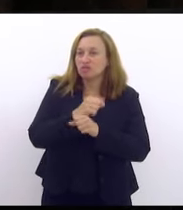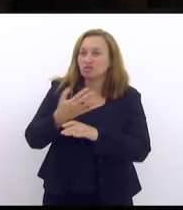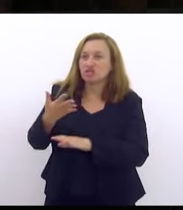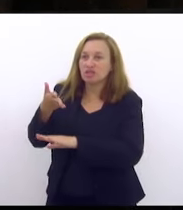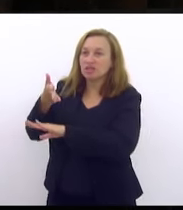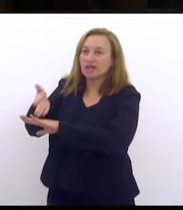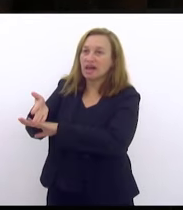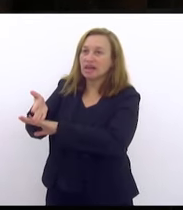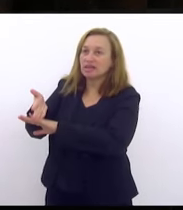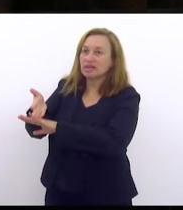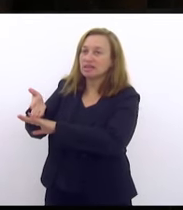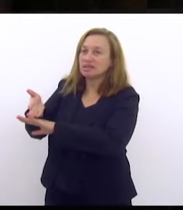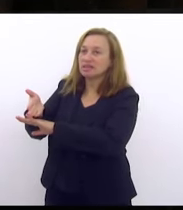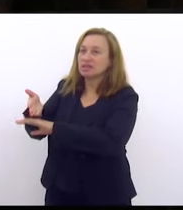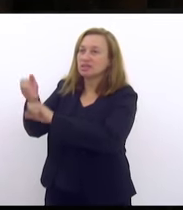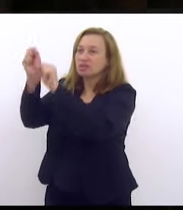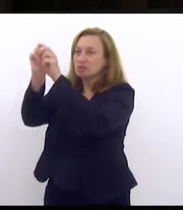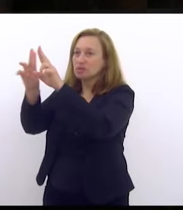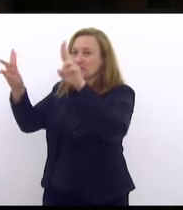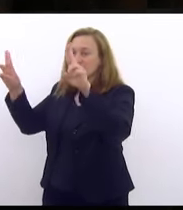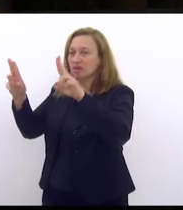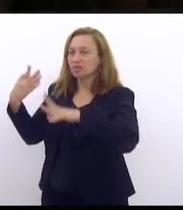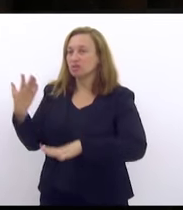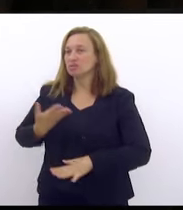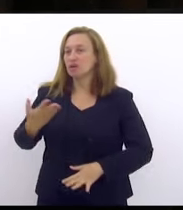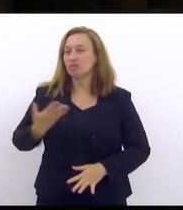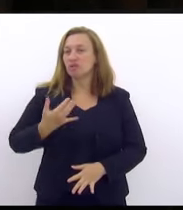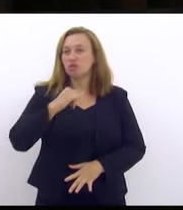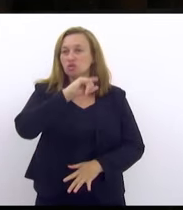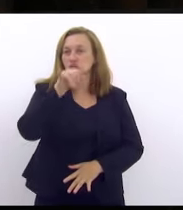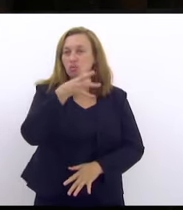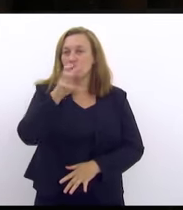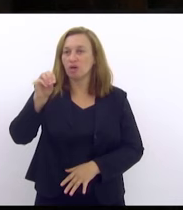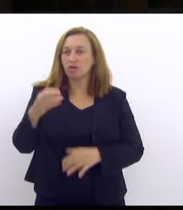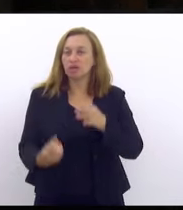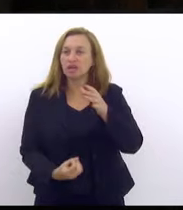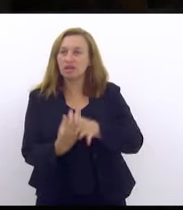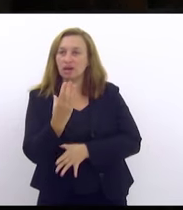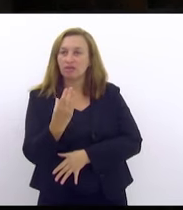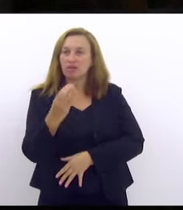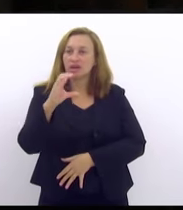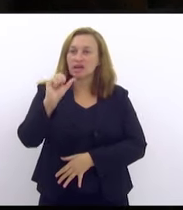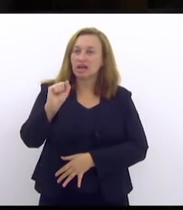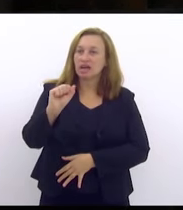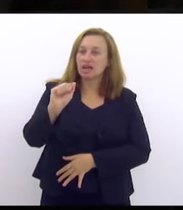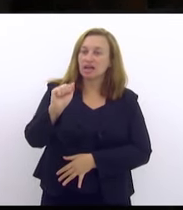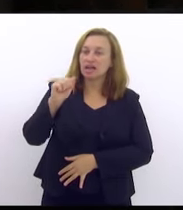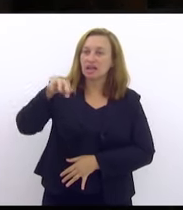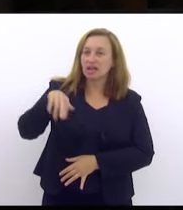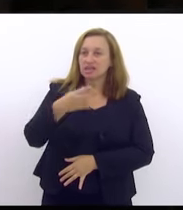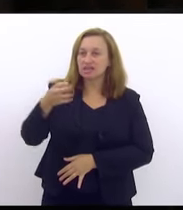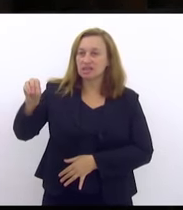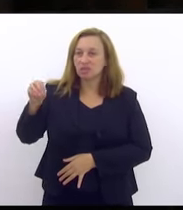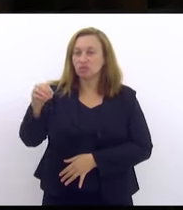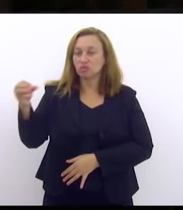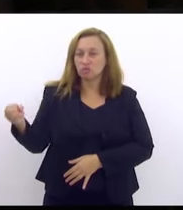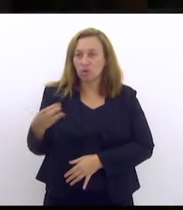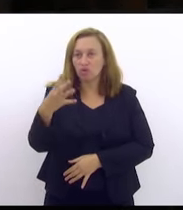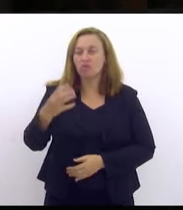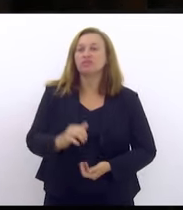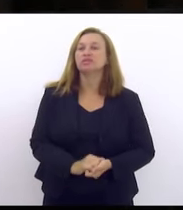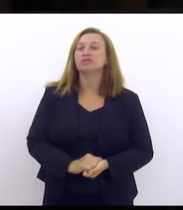nosso querido Monsenhor Jonas Habib, que é o fundador da comunidade Canção Nova e que tem